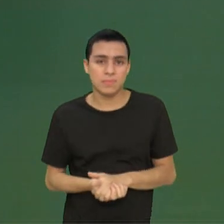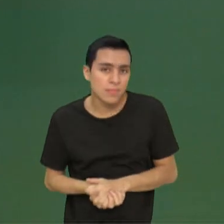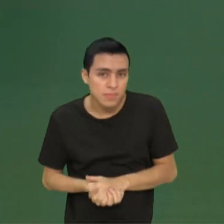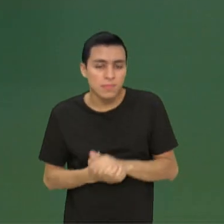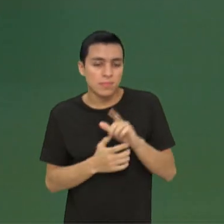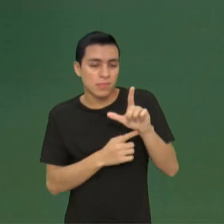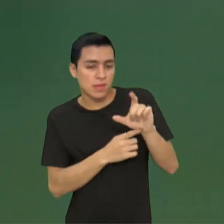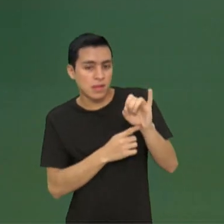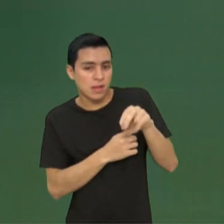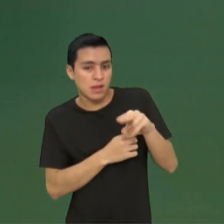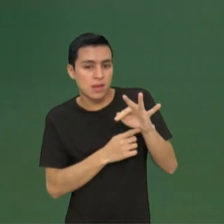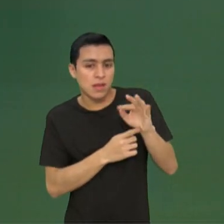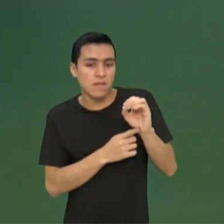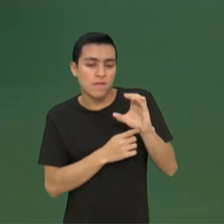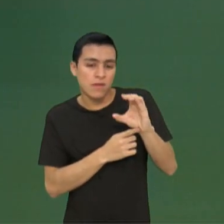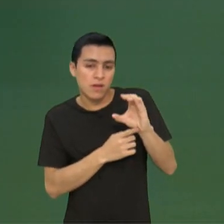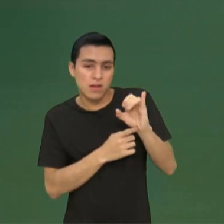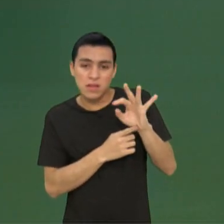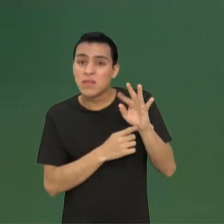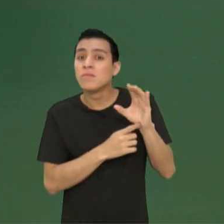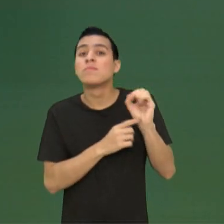Os linfócitos vão poder atuar.